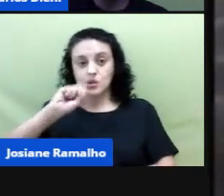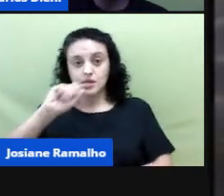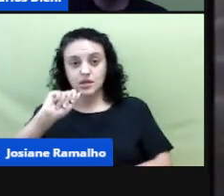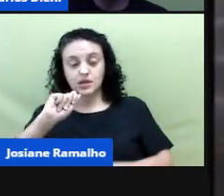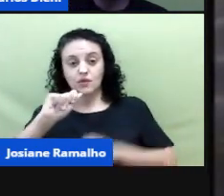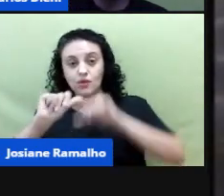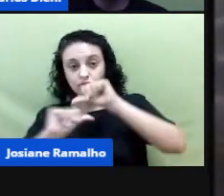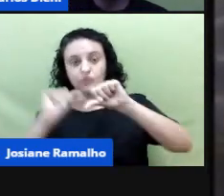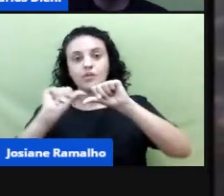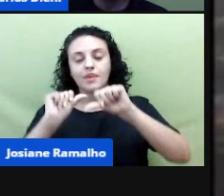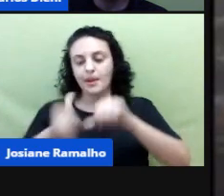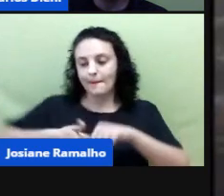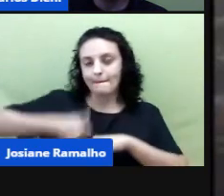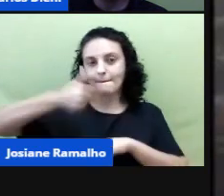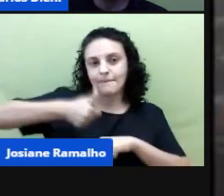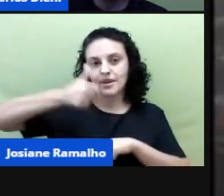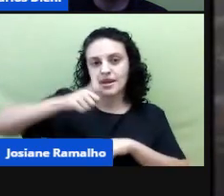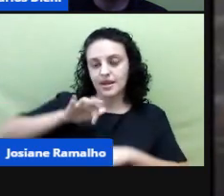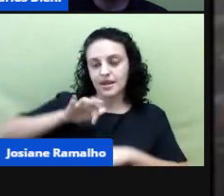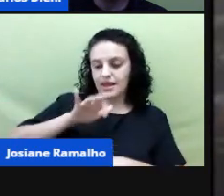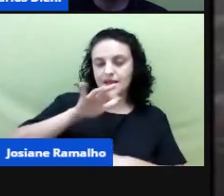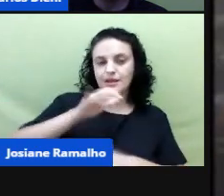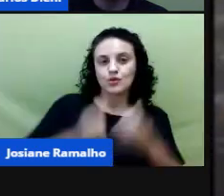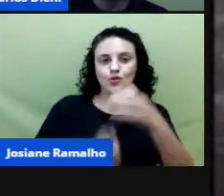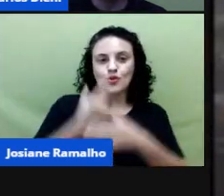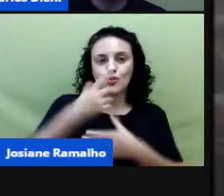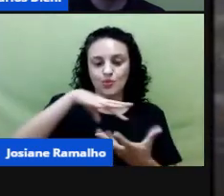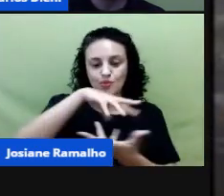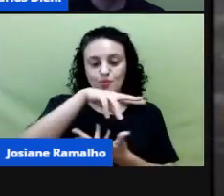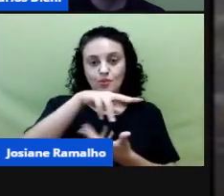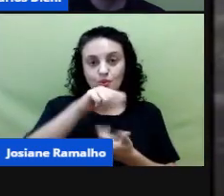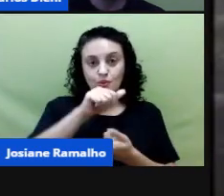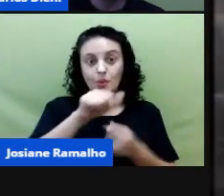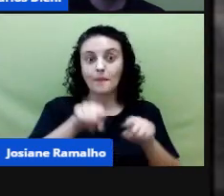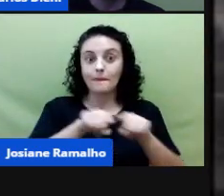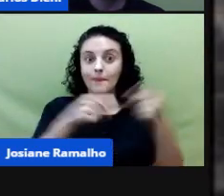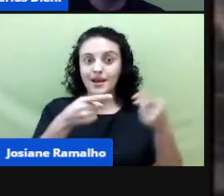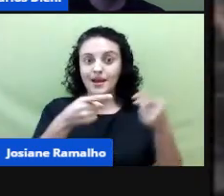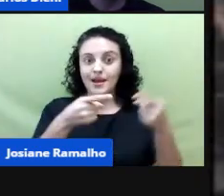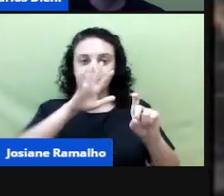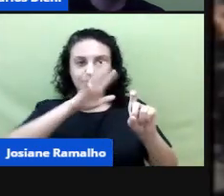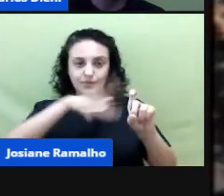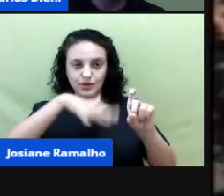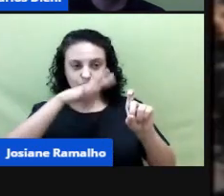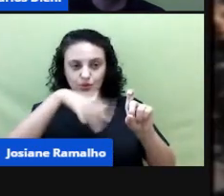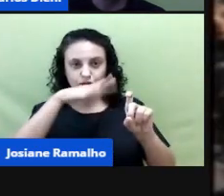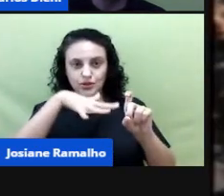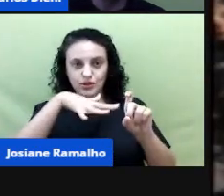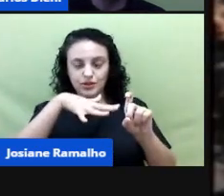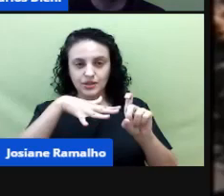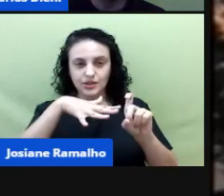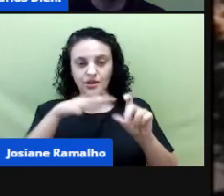japonesa, os demônios mutantes frequentemente assumem a forma de uma aranha.